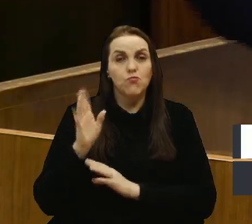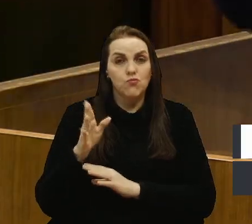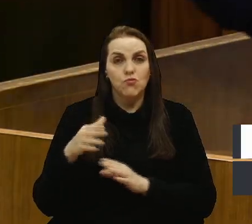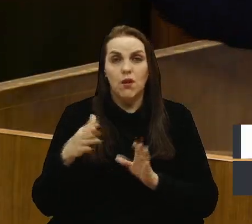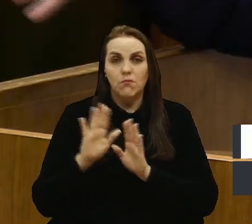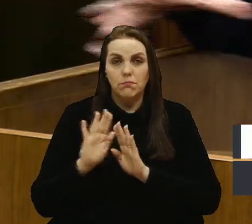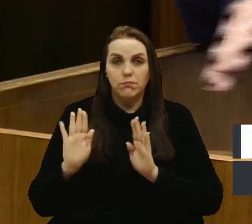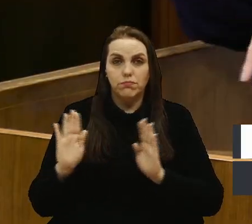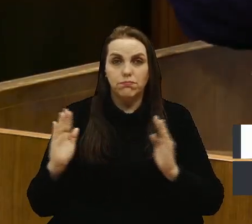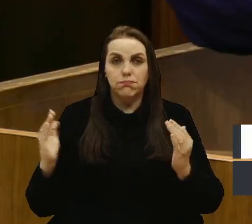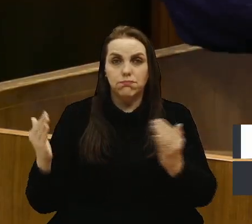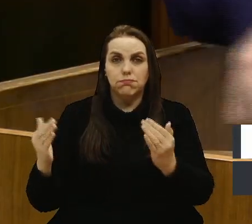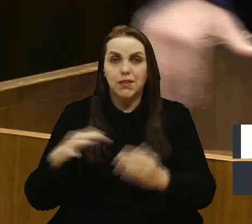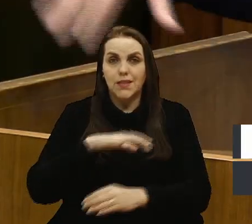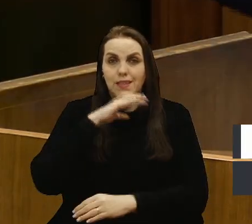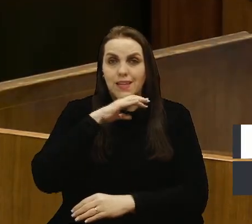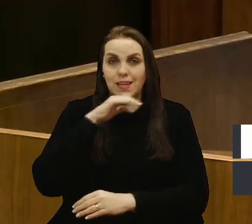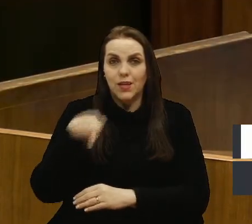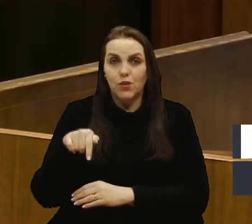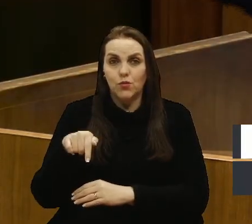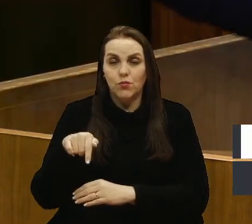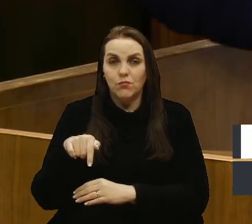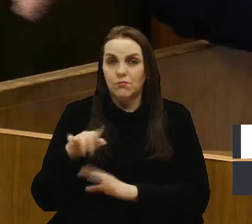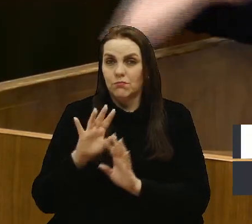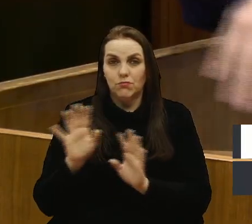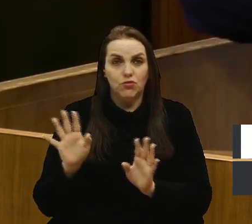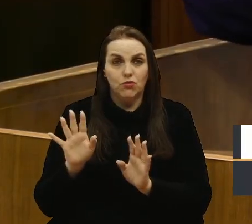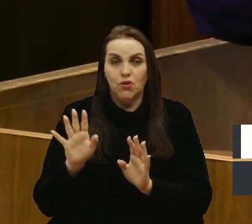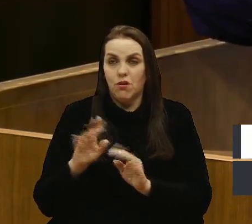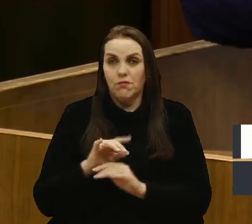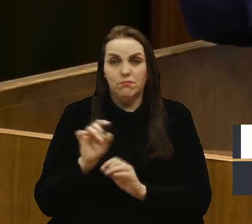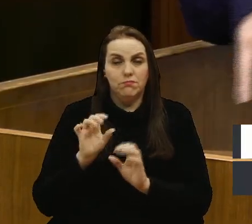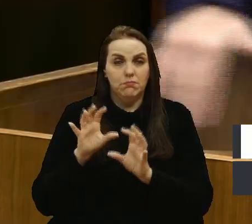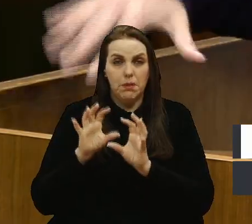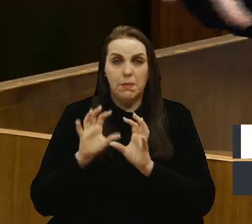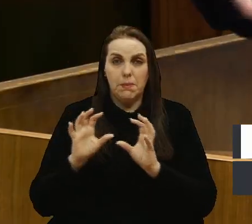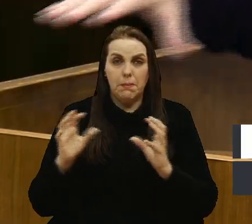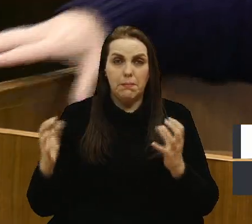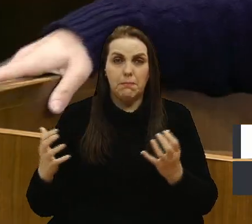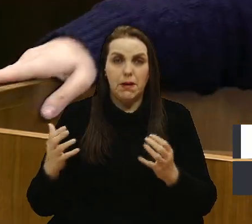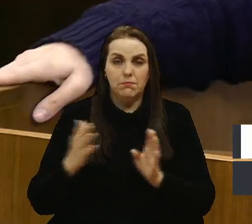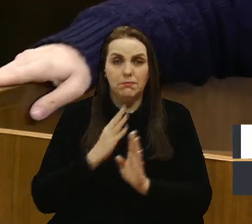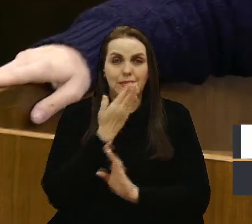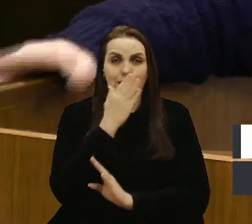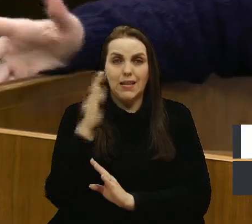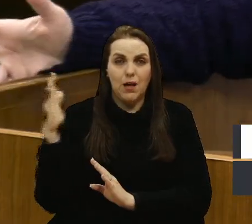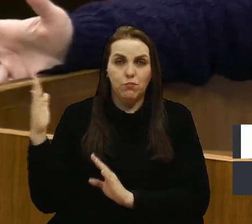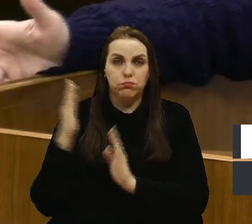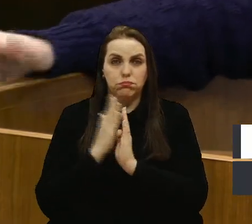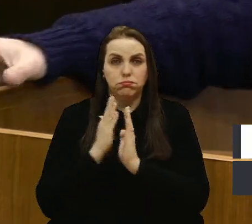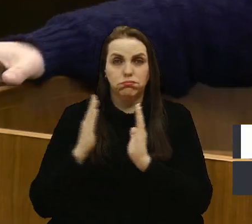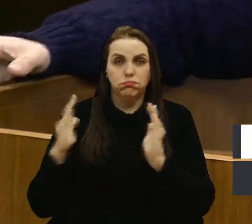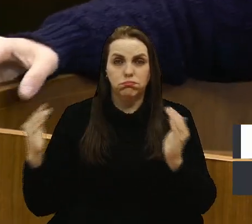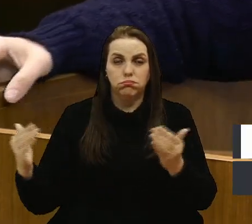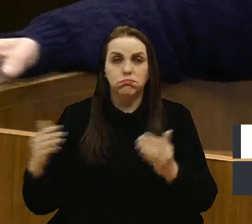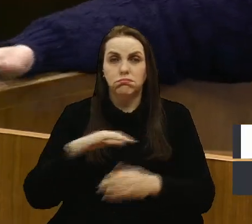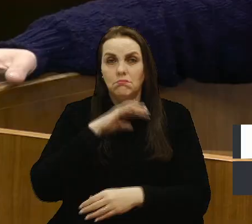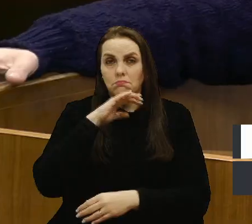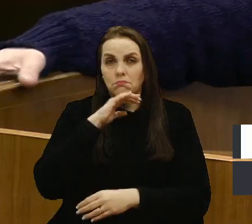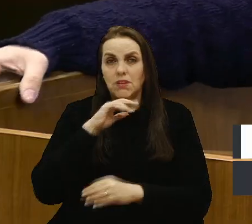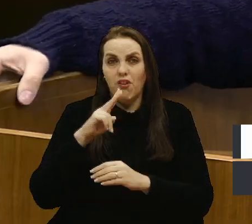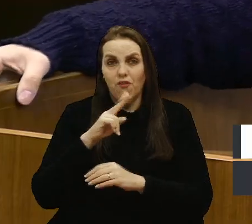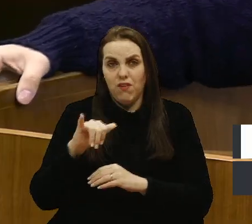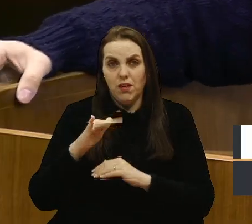fizeram foi cobrir o terreno. Então, colocaram um monte de taipa em volta do terreno, o qual seria